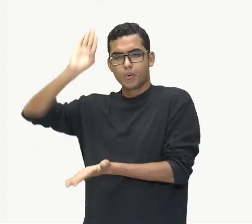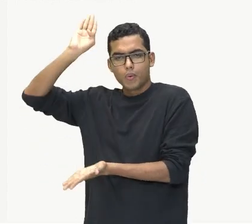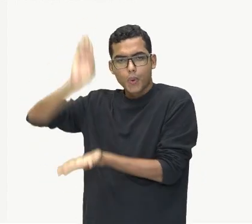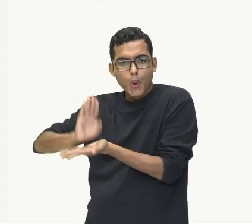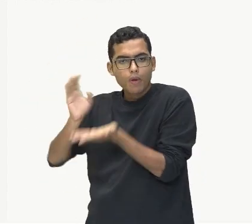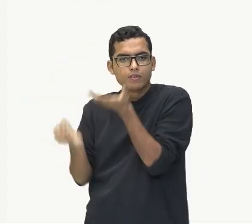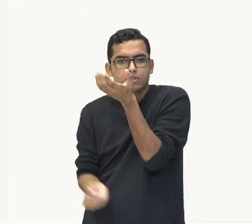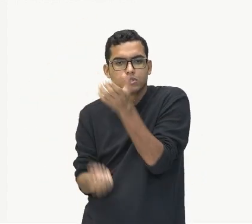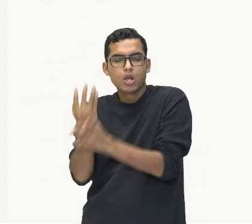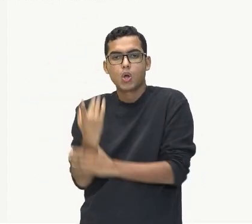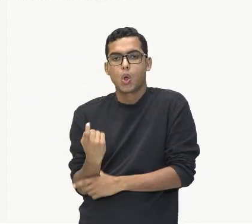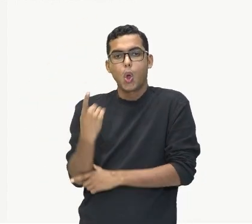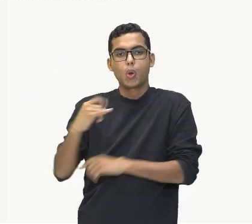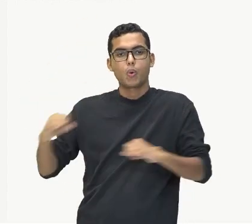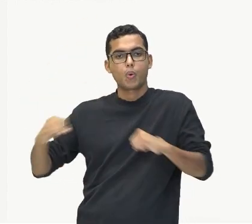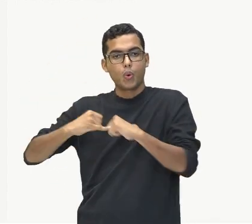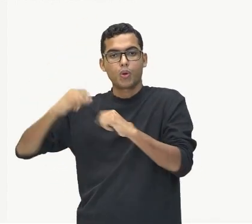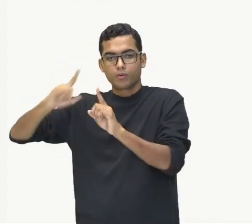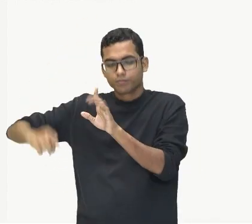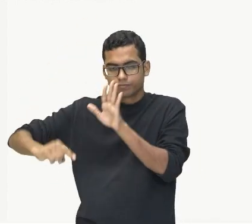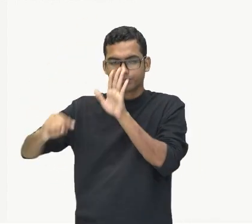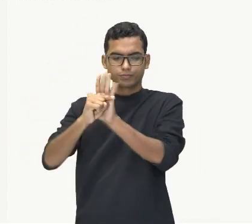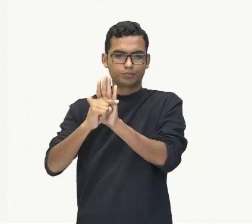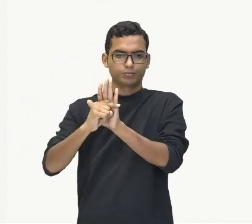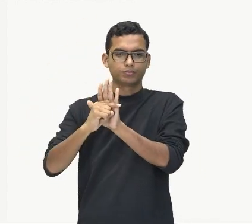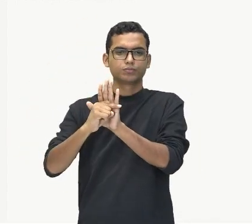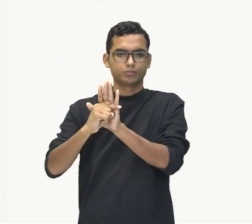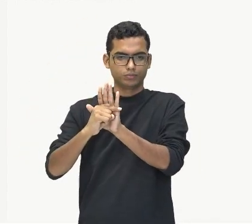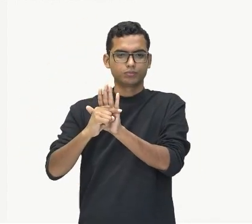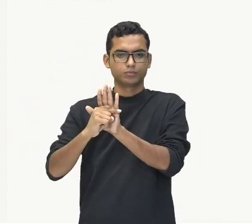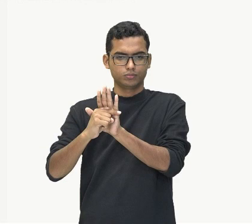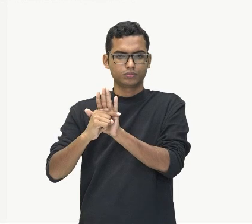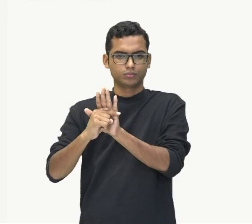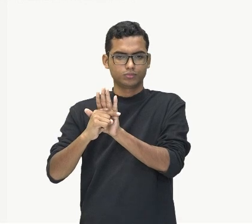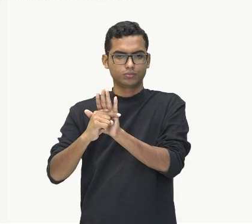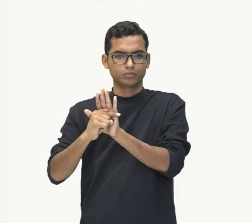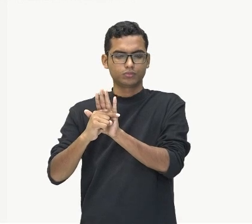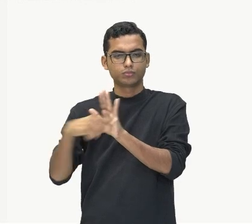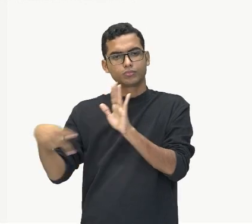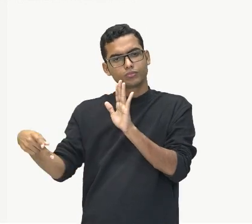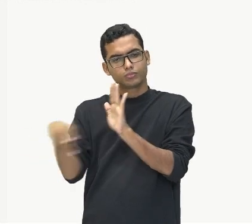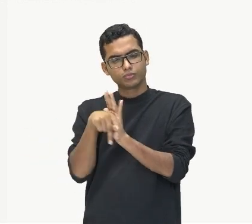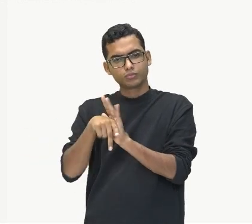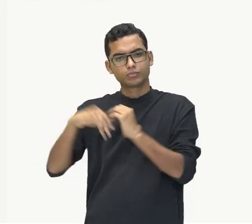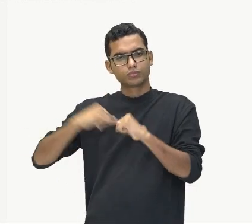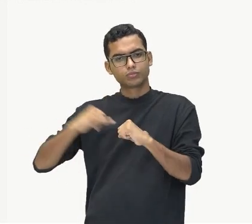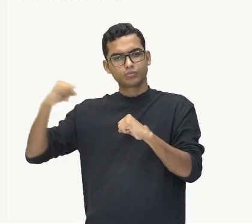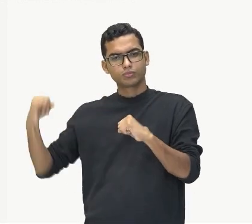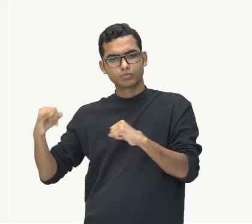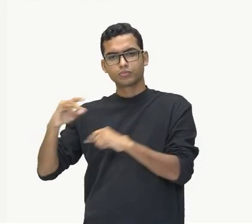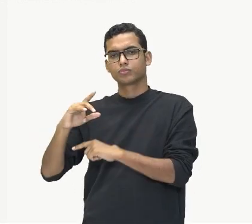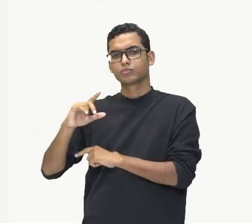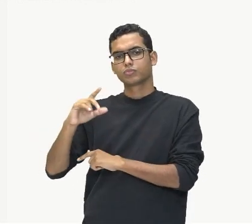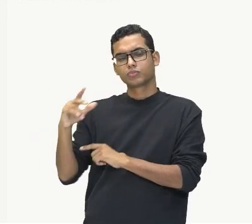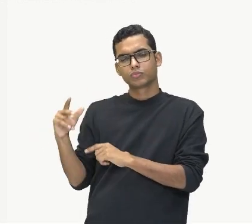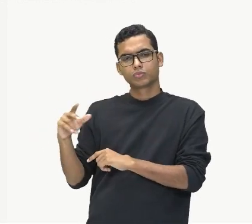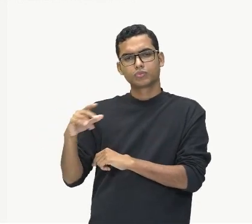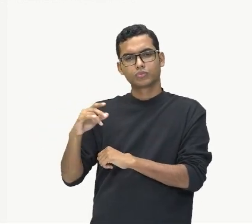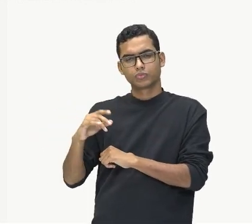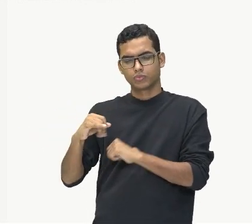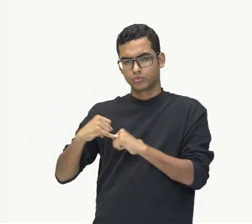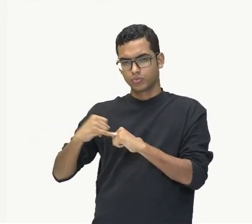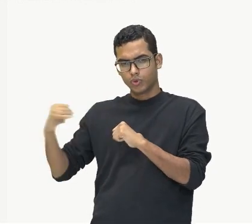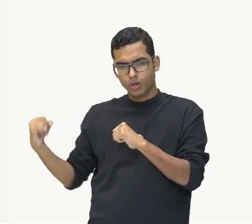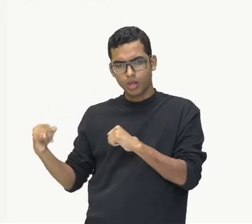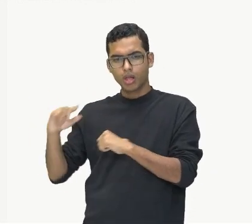íon negativo, agora é negativo, hein? Como íon negativo, o ânion